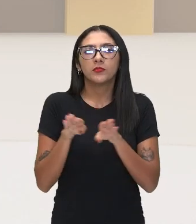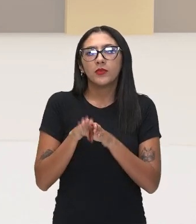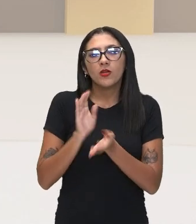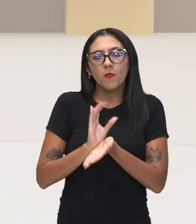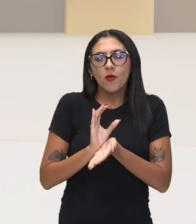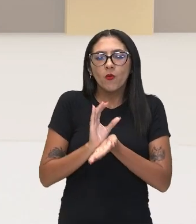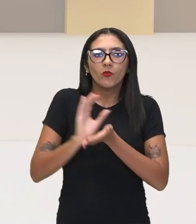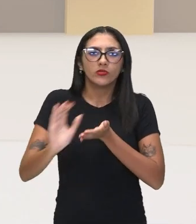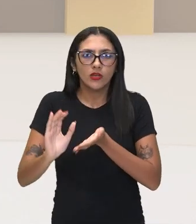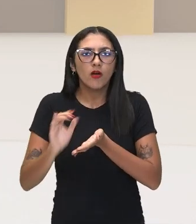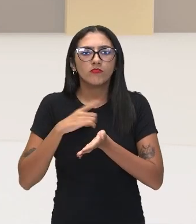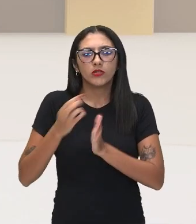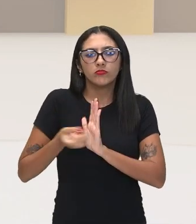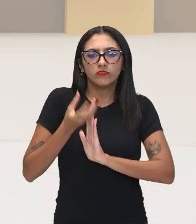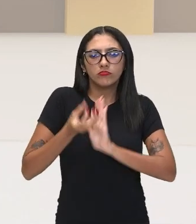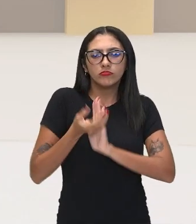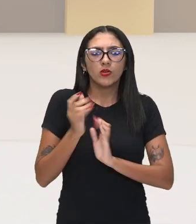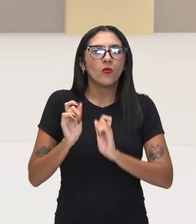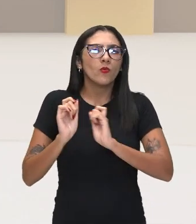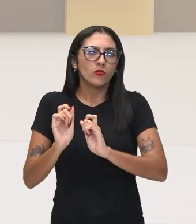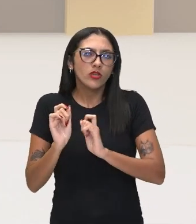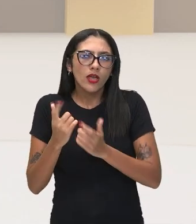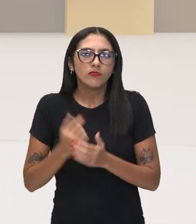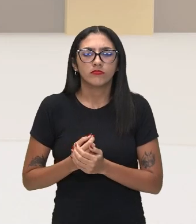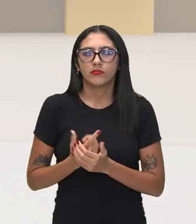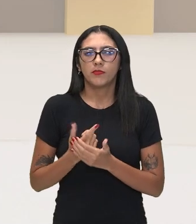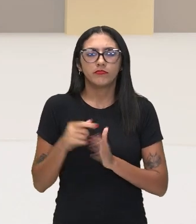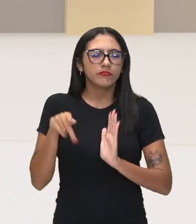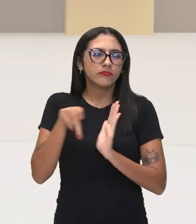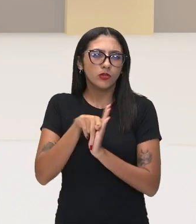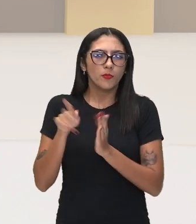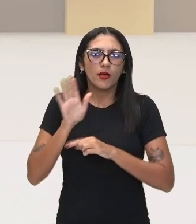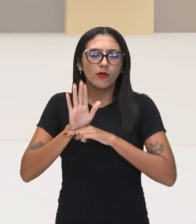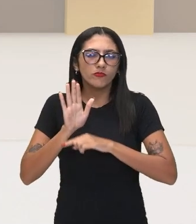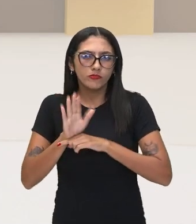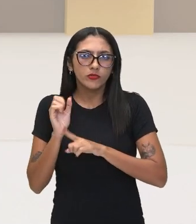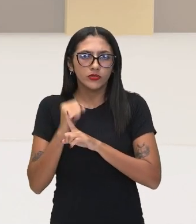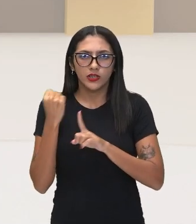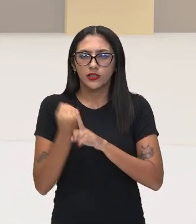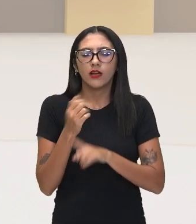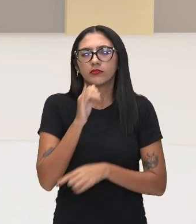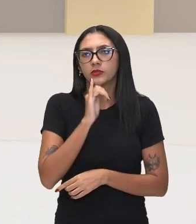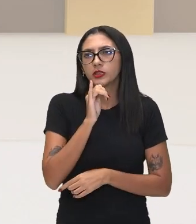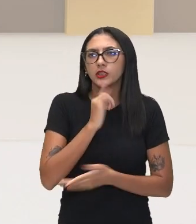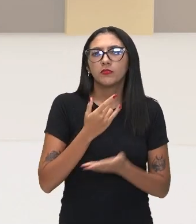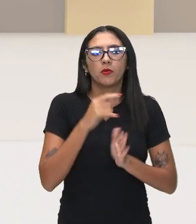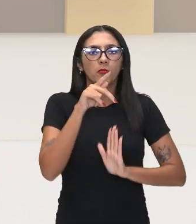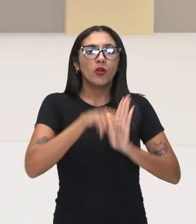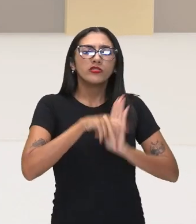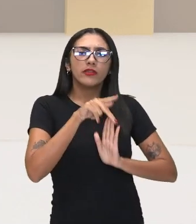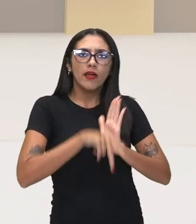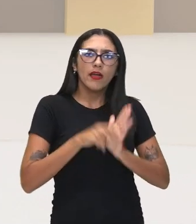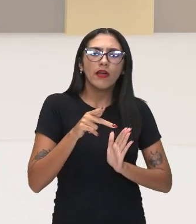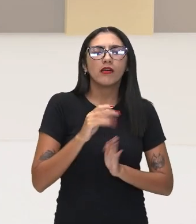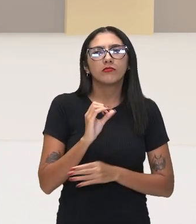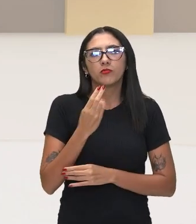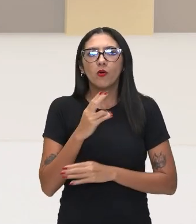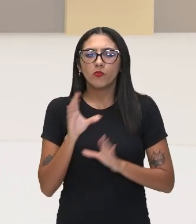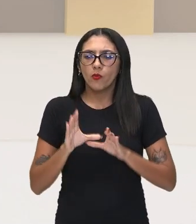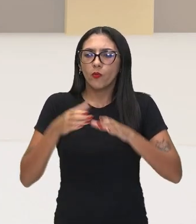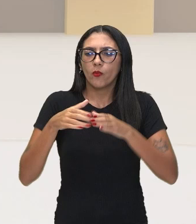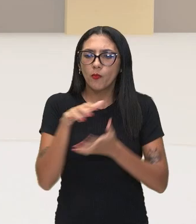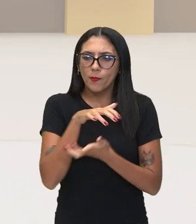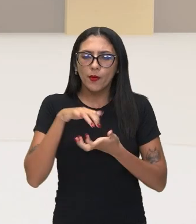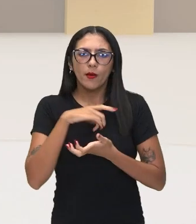na criação de algo positivo para a sociedade. Pode ser um negócio, um projeto ou mesmo um movimento que gere